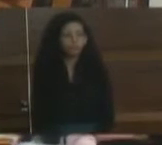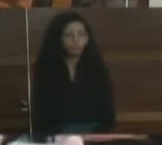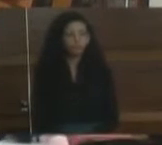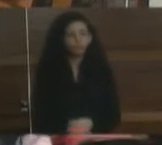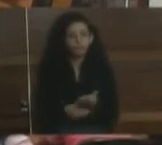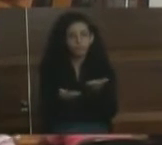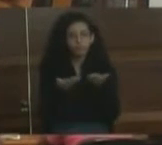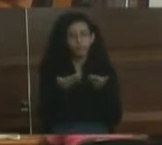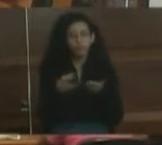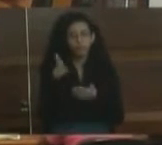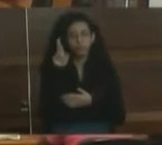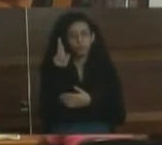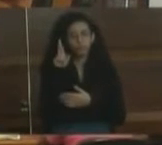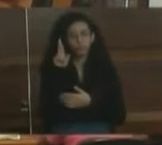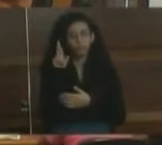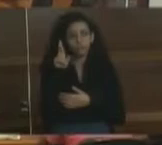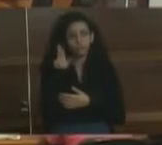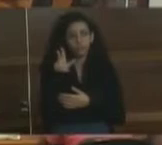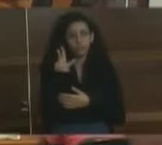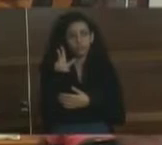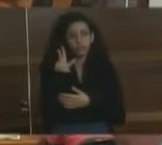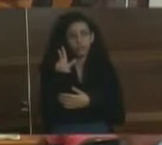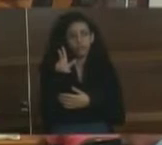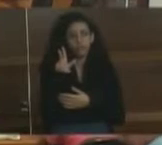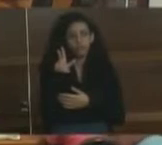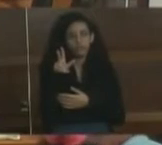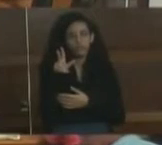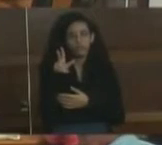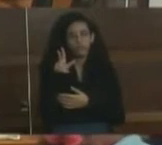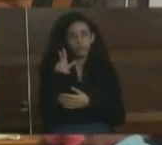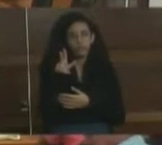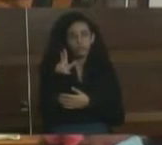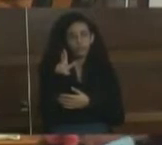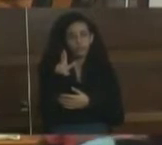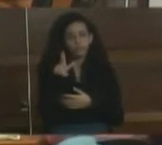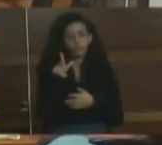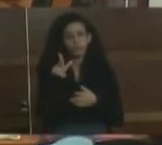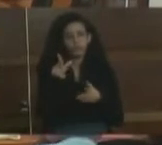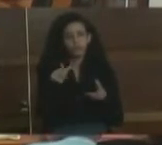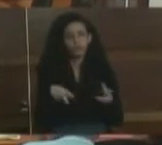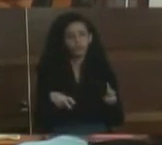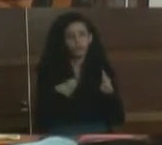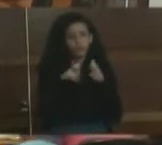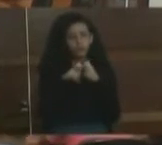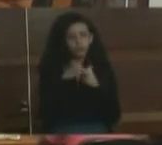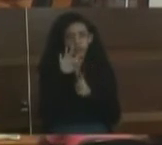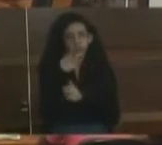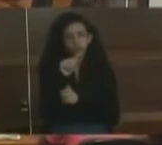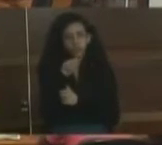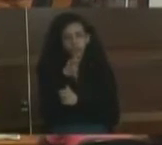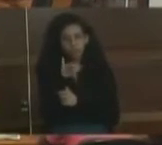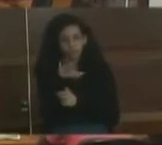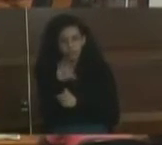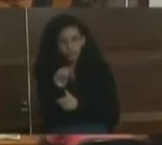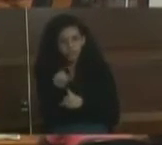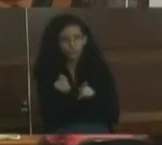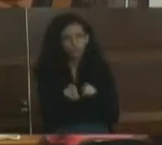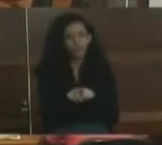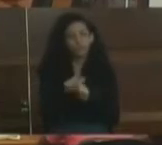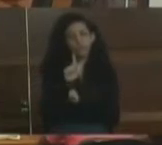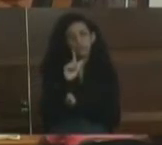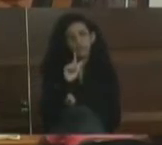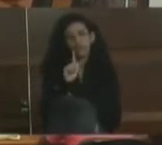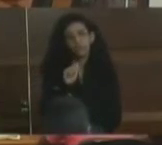que combina ainda os representantes do executivo aqui presente para assentar no plenário fábio martins da controladoria gilmar pinheiro